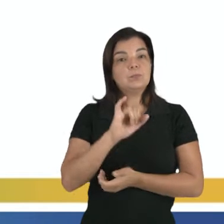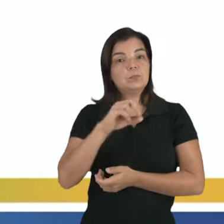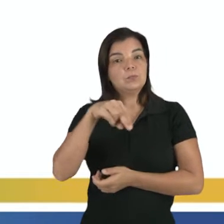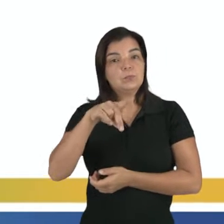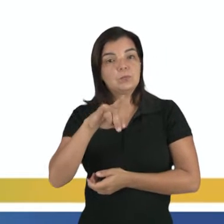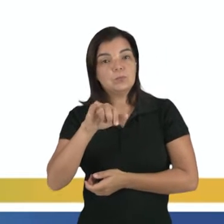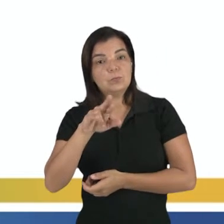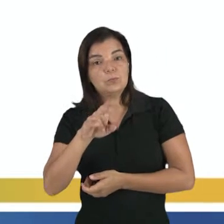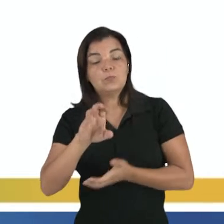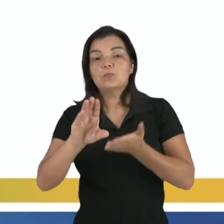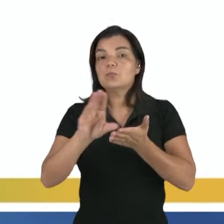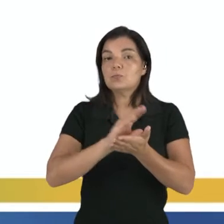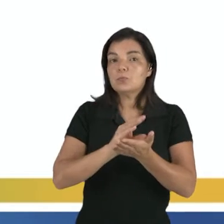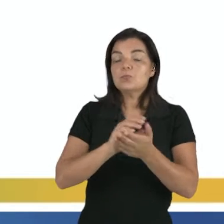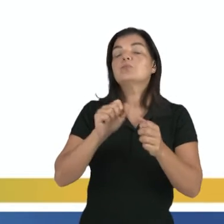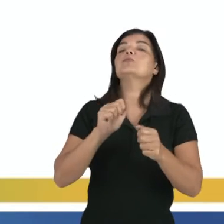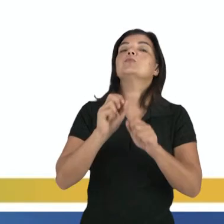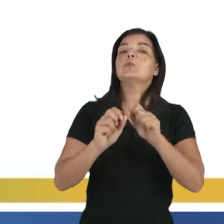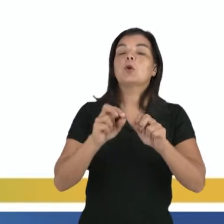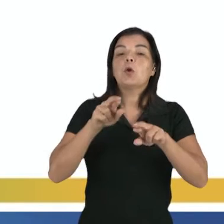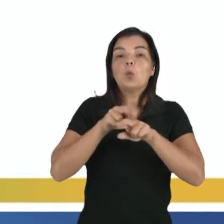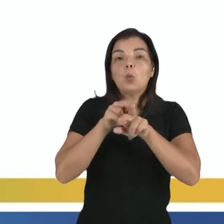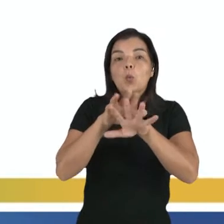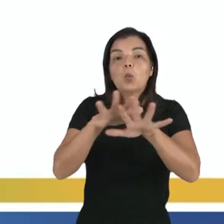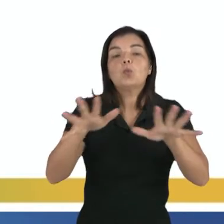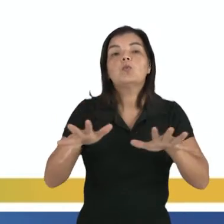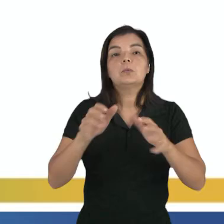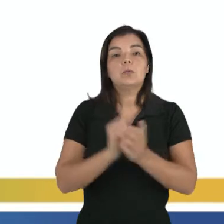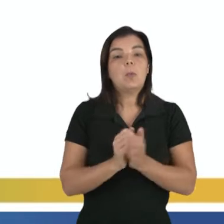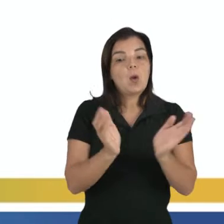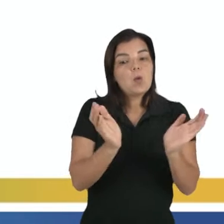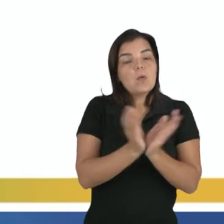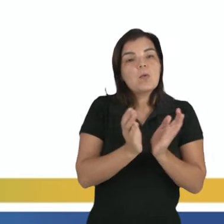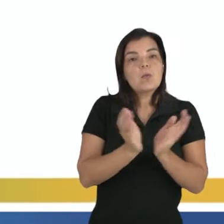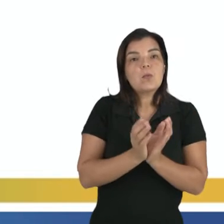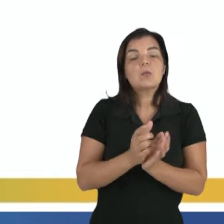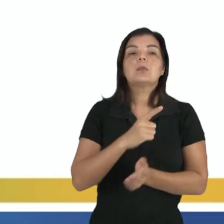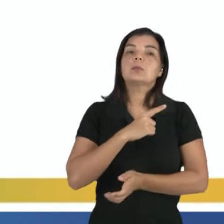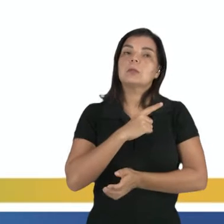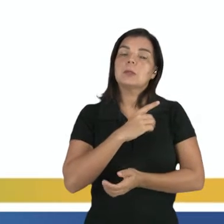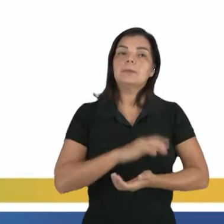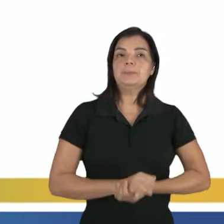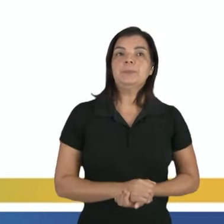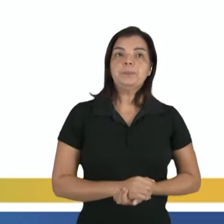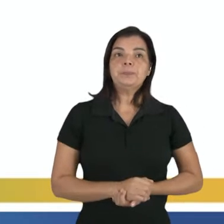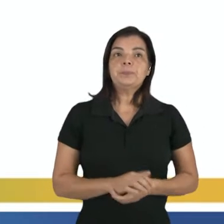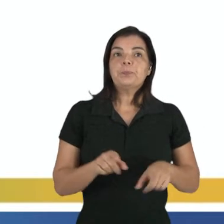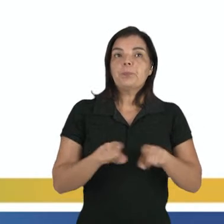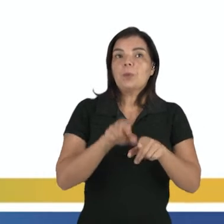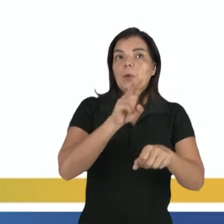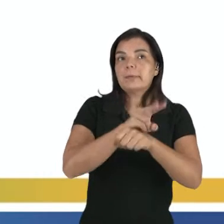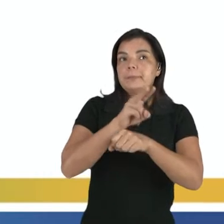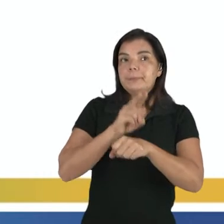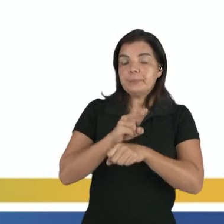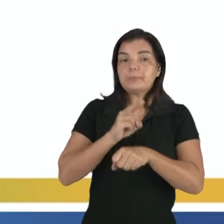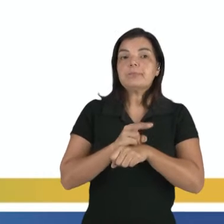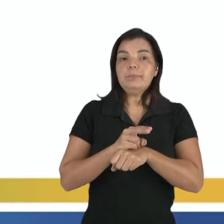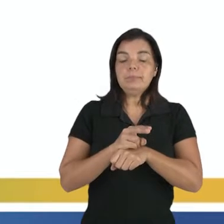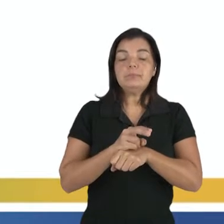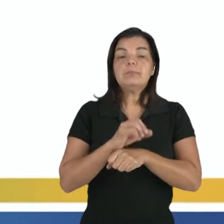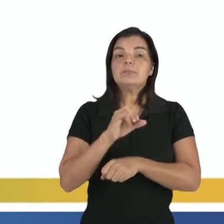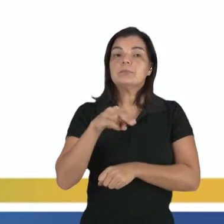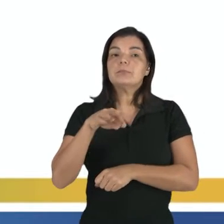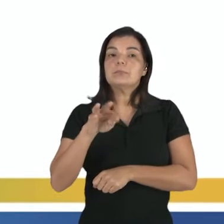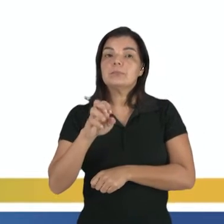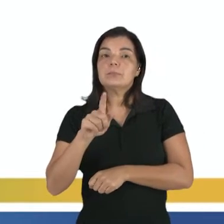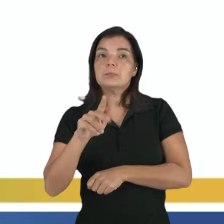de recursos naturais para o coletivo, né? Então, nós temos como unidades de conservação e proteção